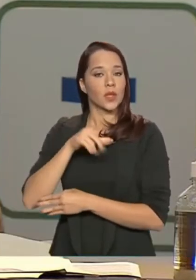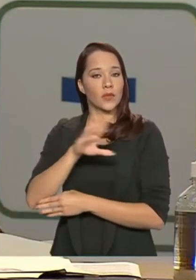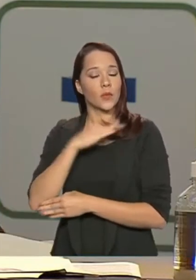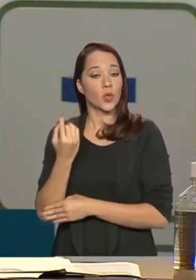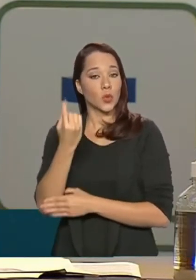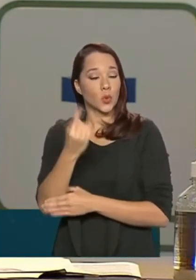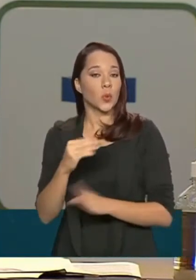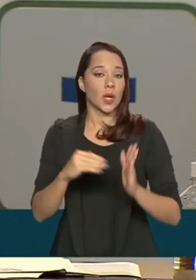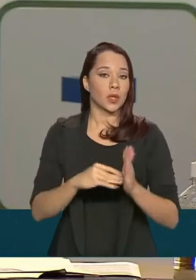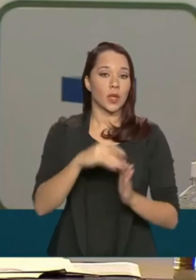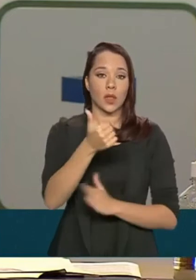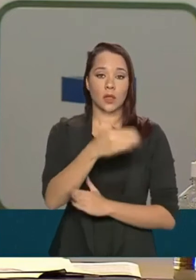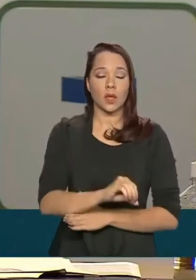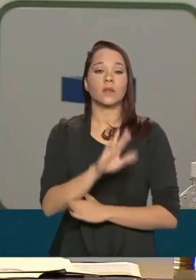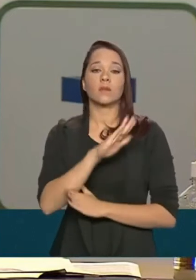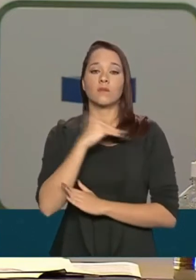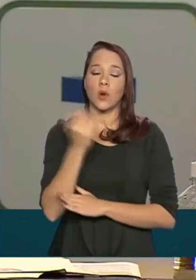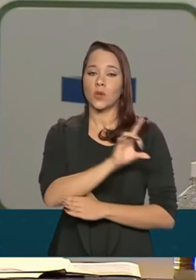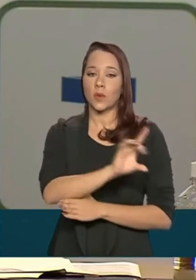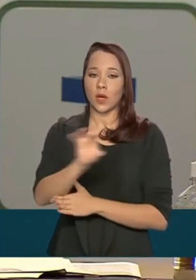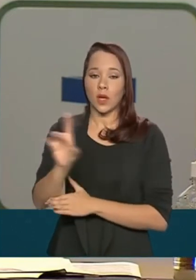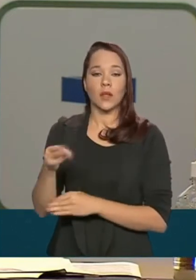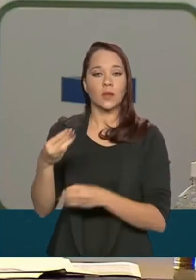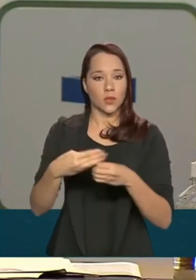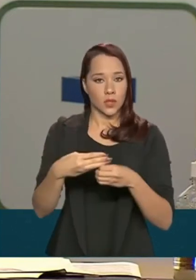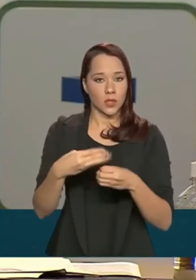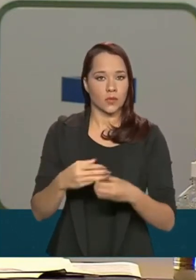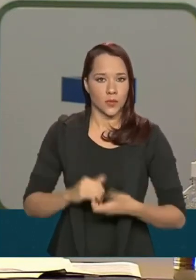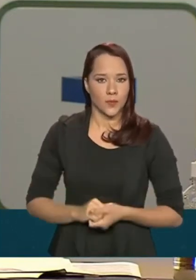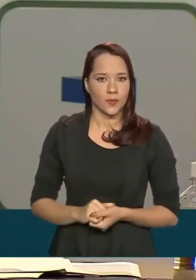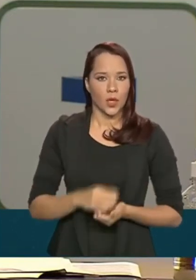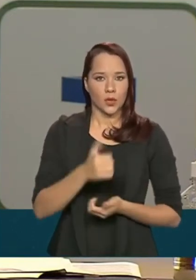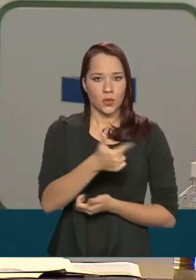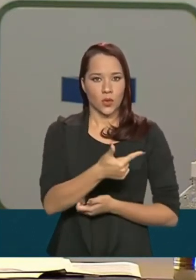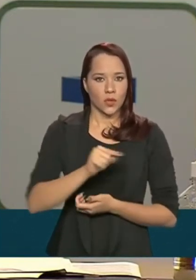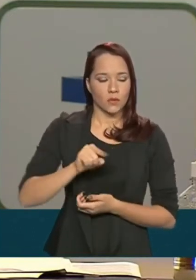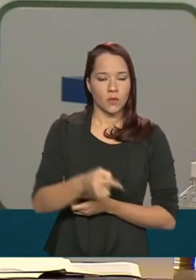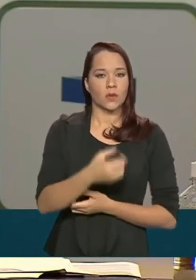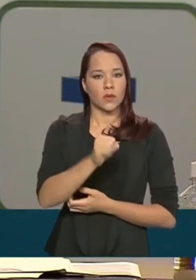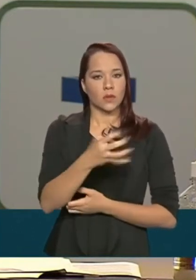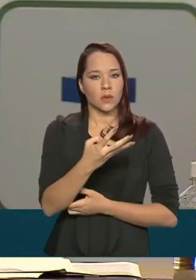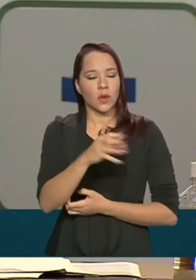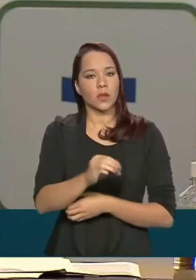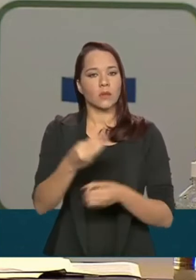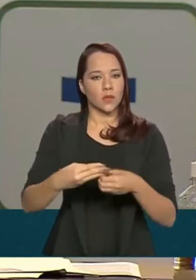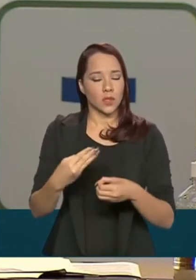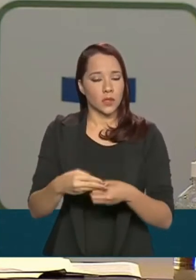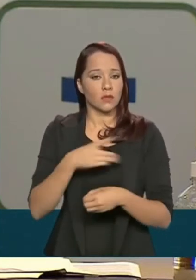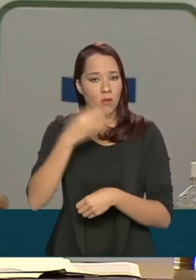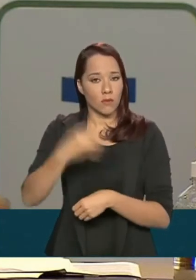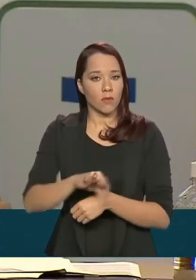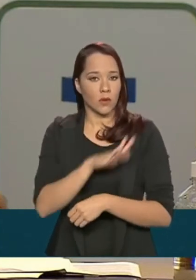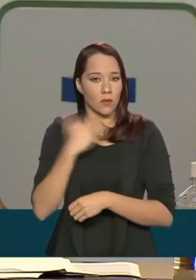1 até 10 óbitos por município. Dos 2.840 municípios com óbito no